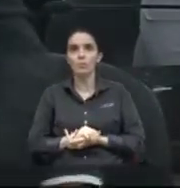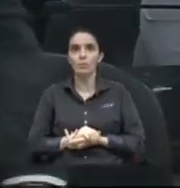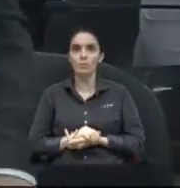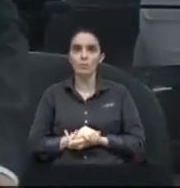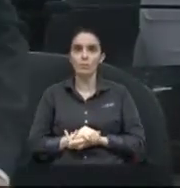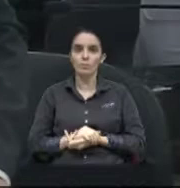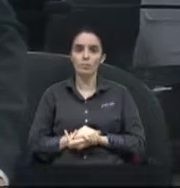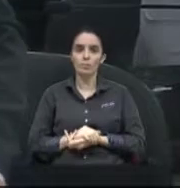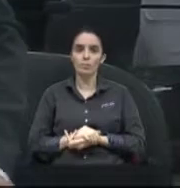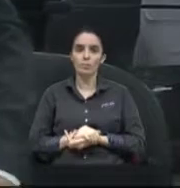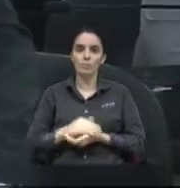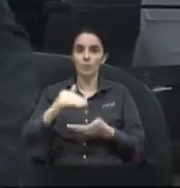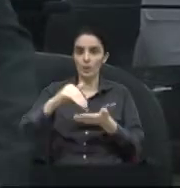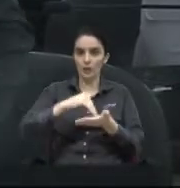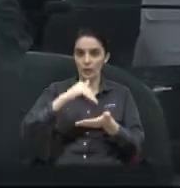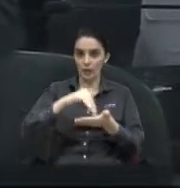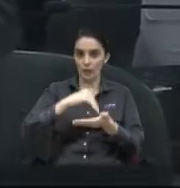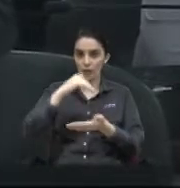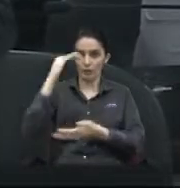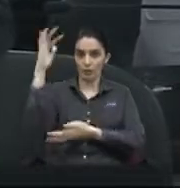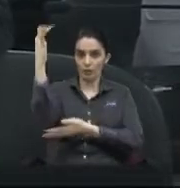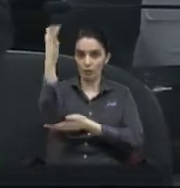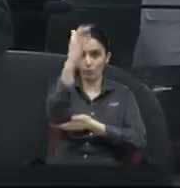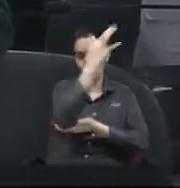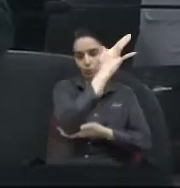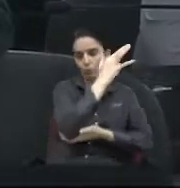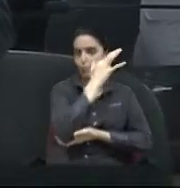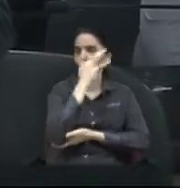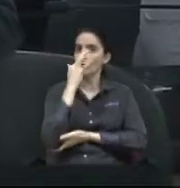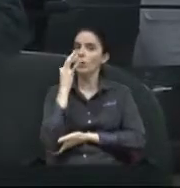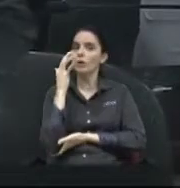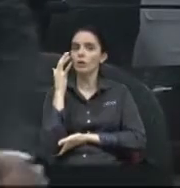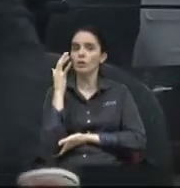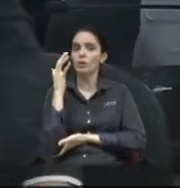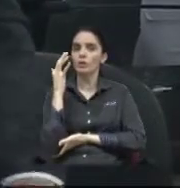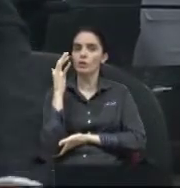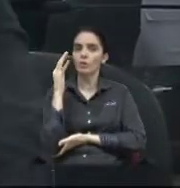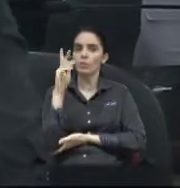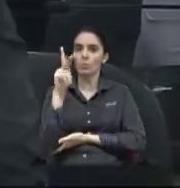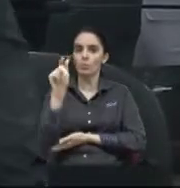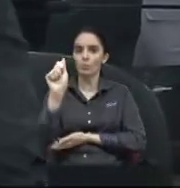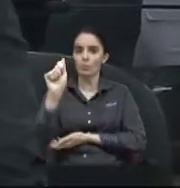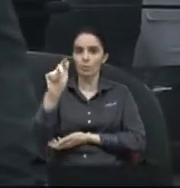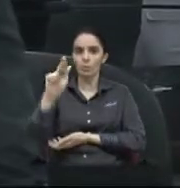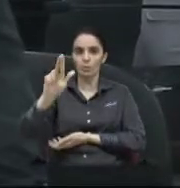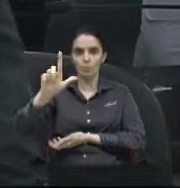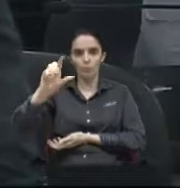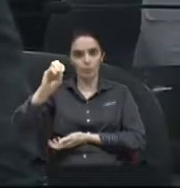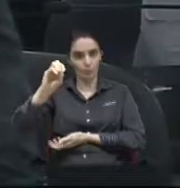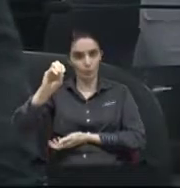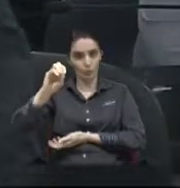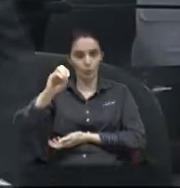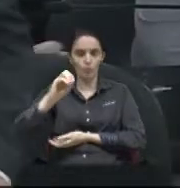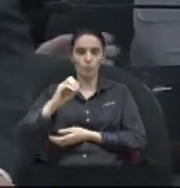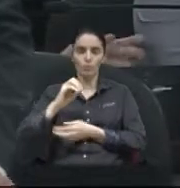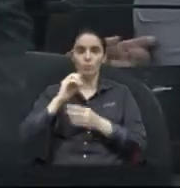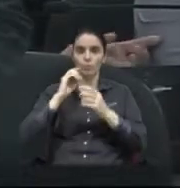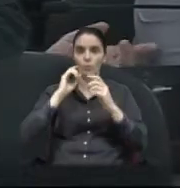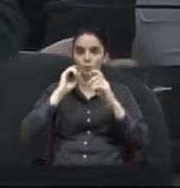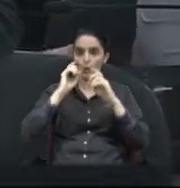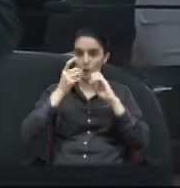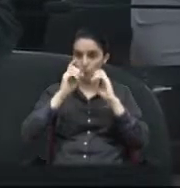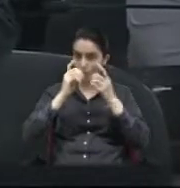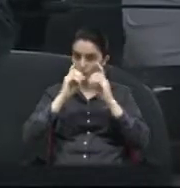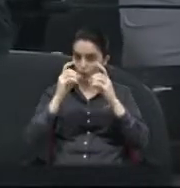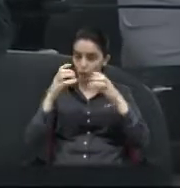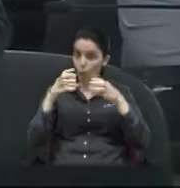próprio secretário de Meio Ambiente, Agricultura e Meio Ambiente, o Paulo Trigo, em reunião com a